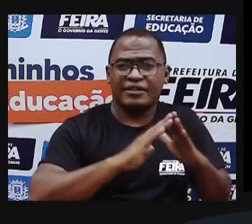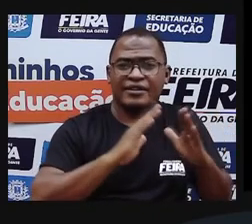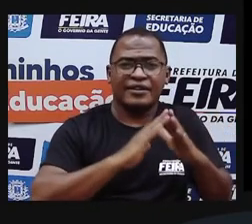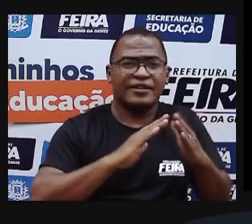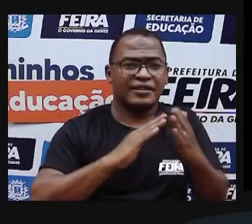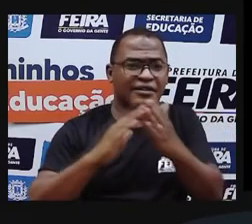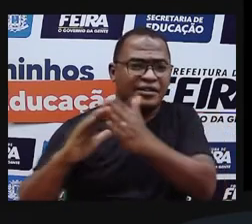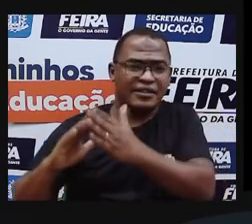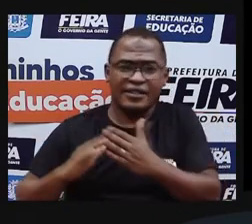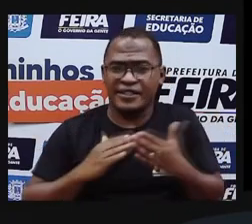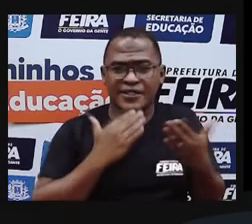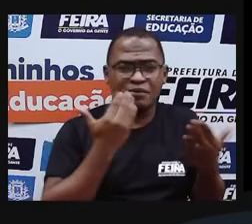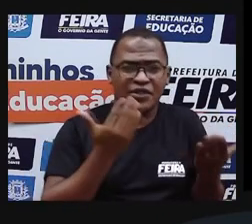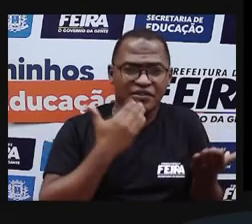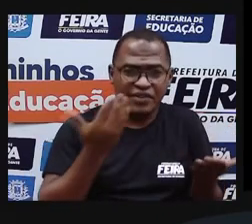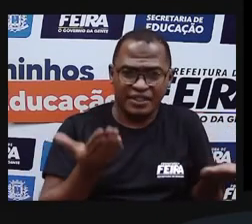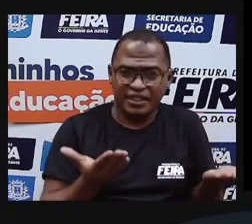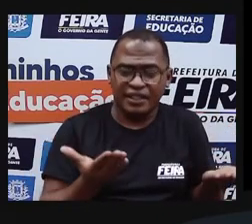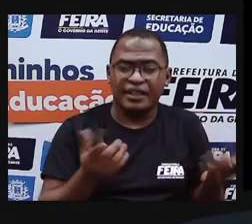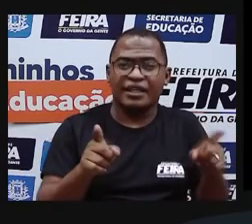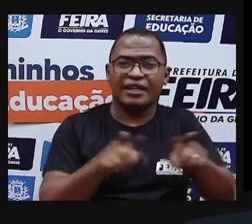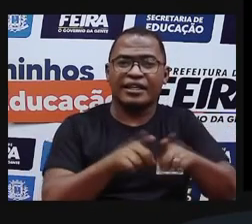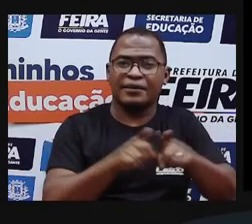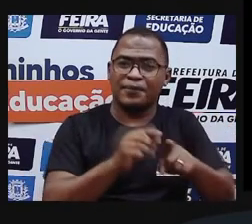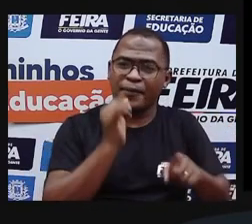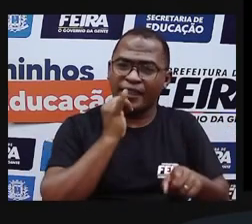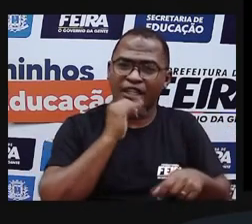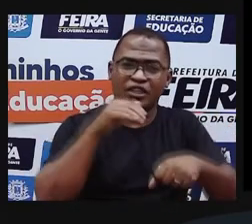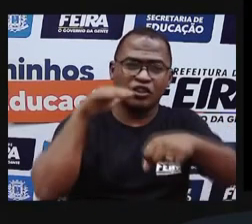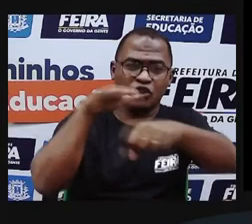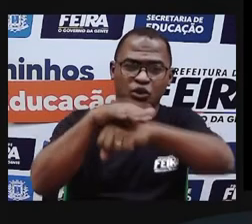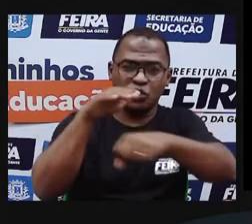De noite, ela trabalhava como catadora de papel.